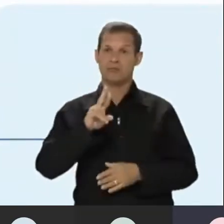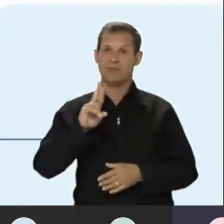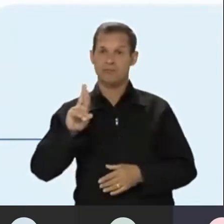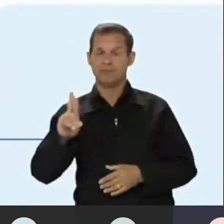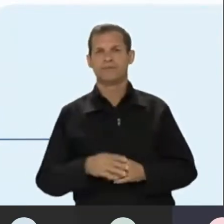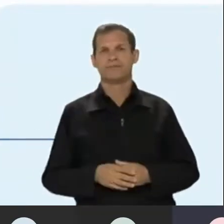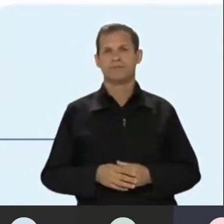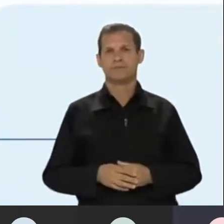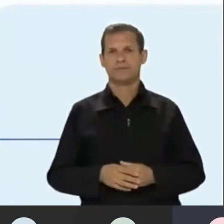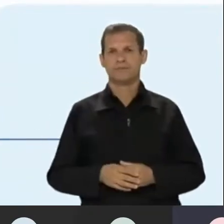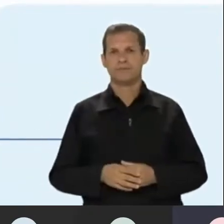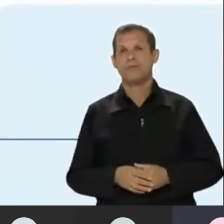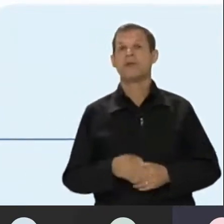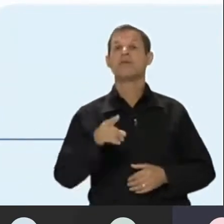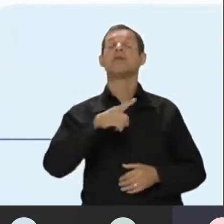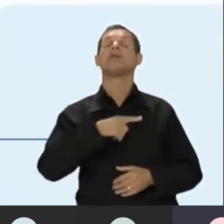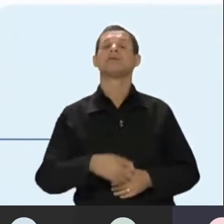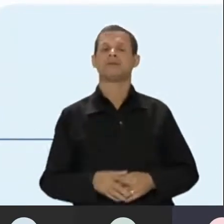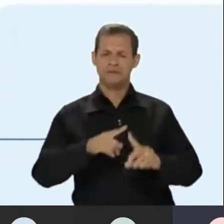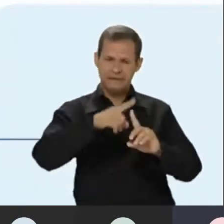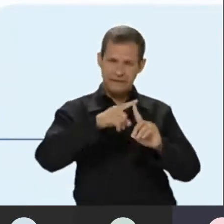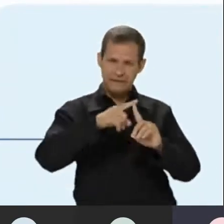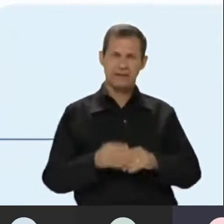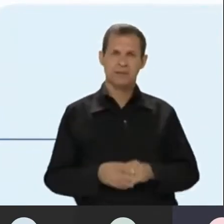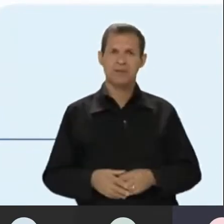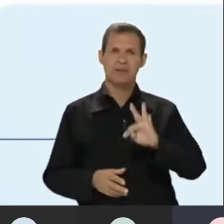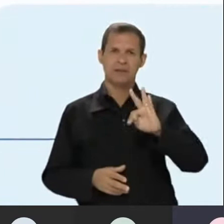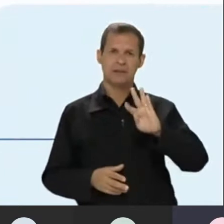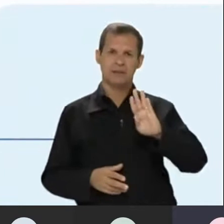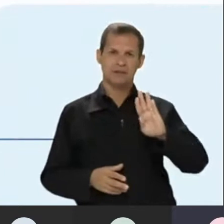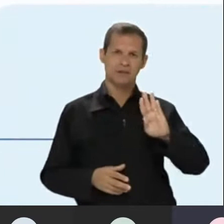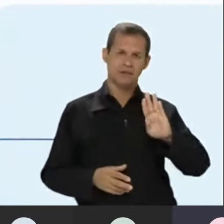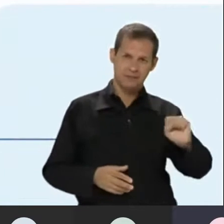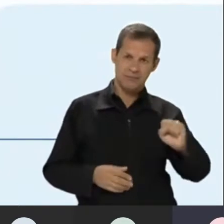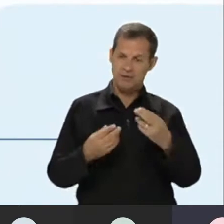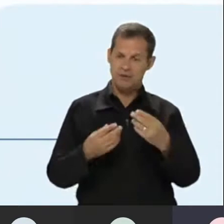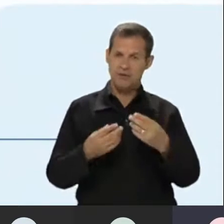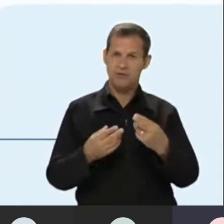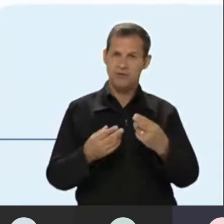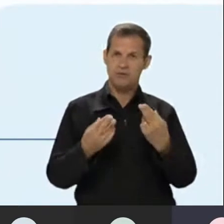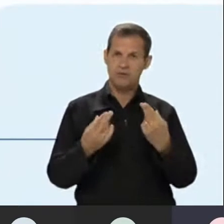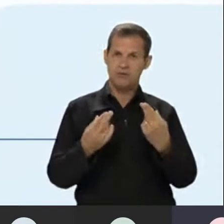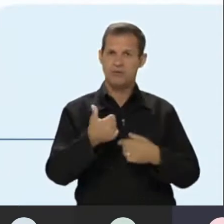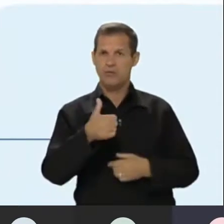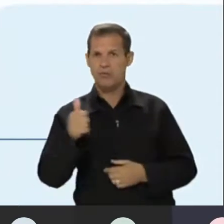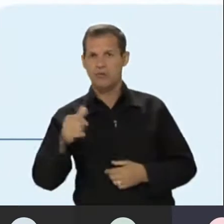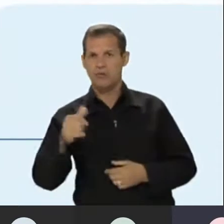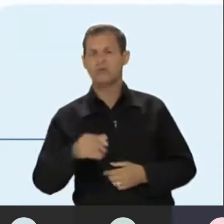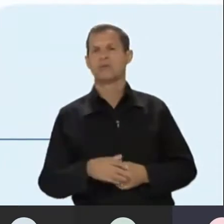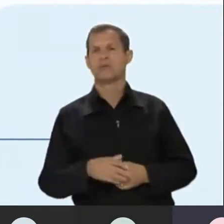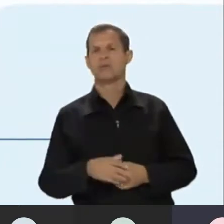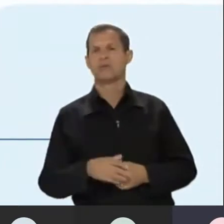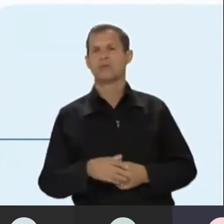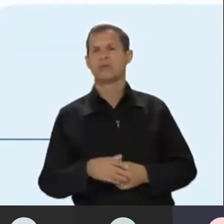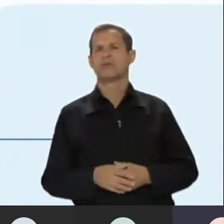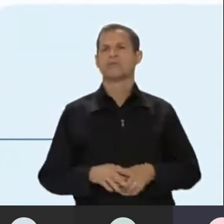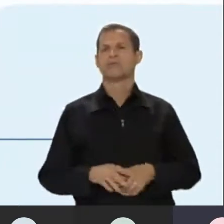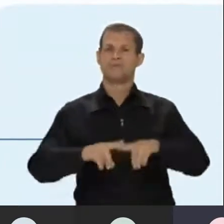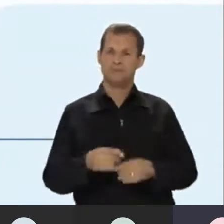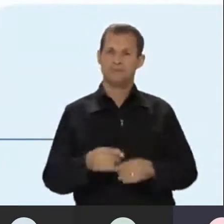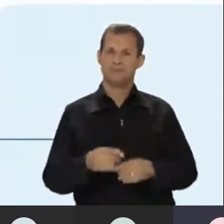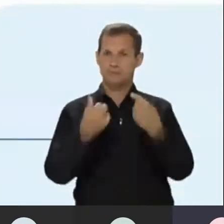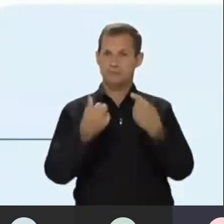aqui, e você tem a sua temperatura de bulbo seco igual a 11. Então, você vem aqui igual